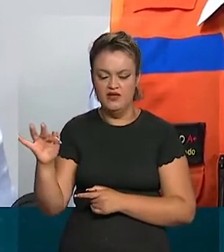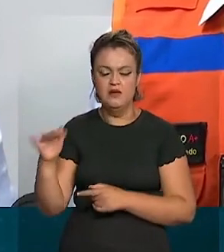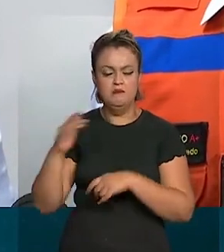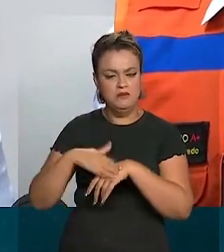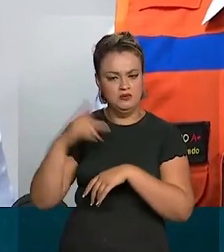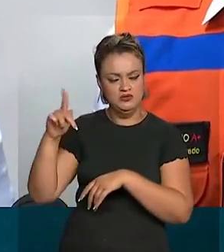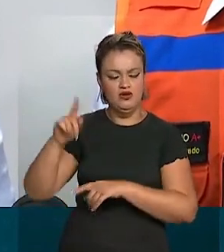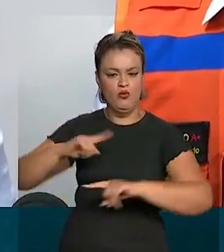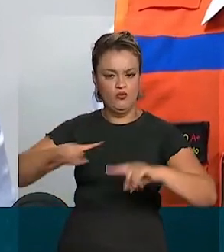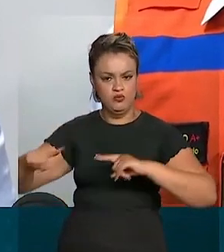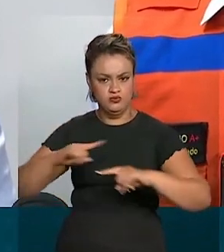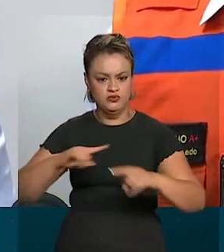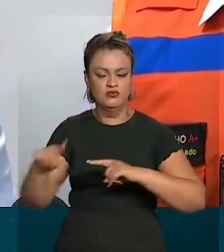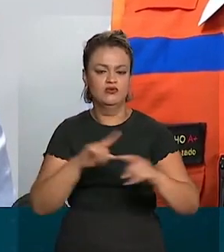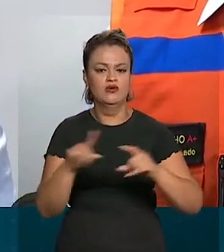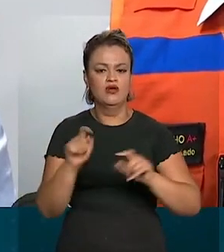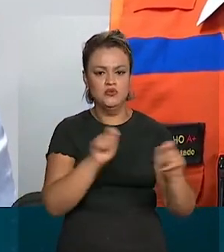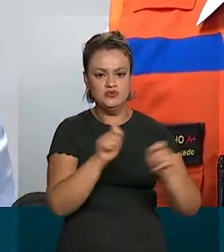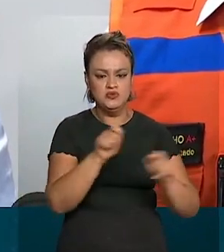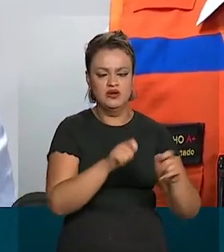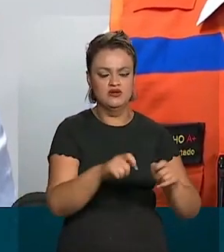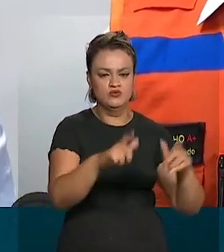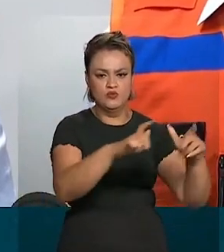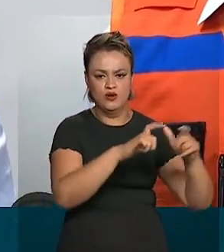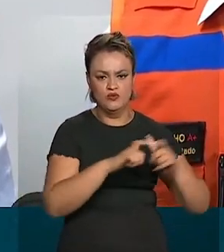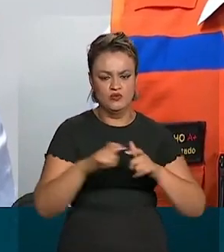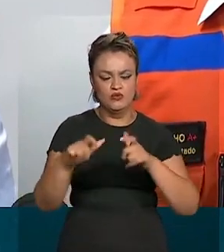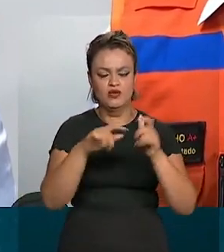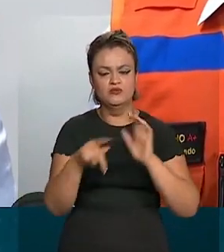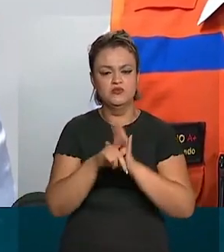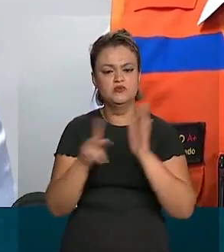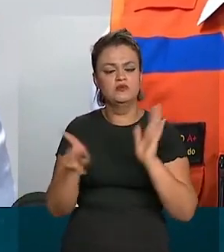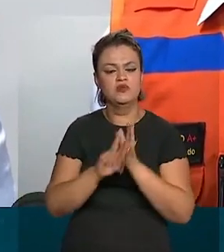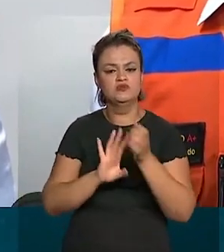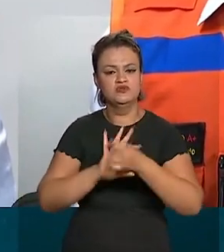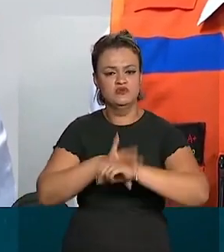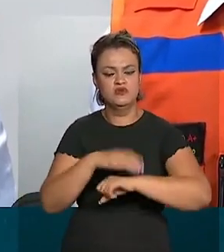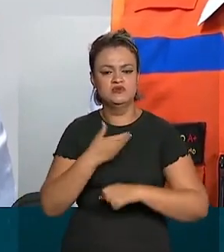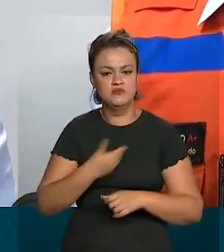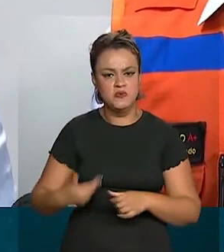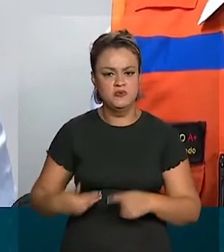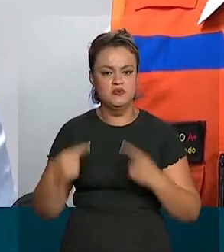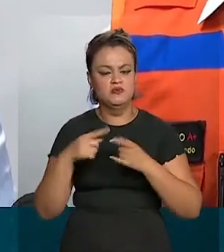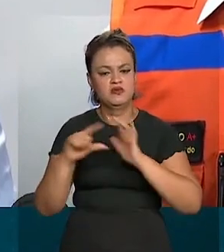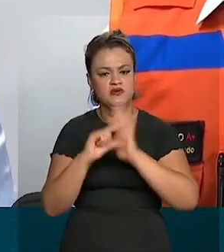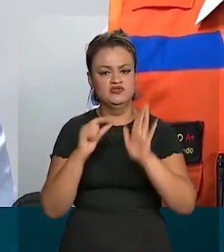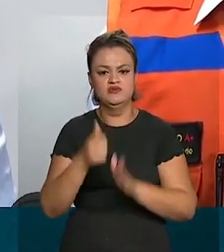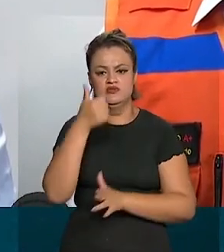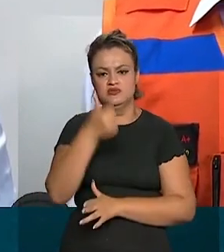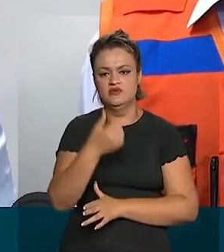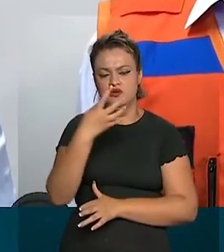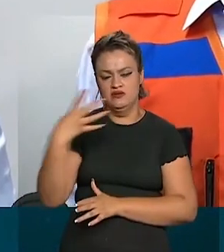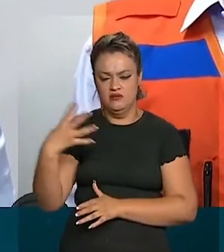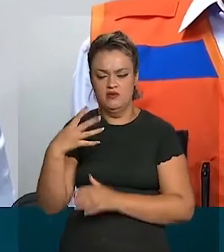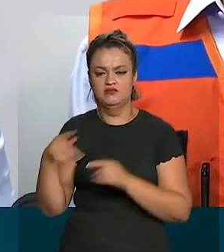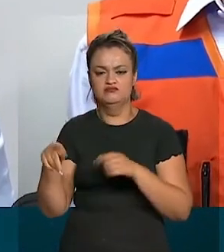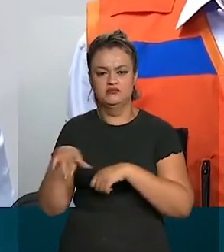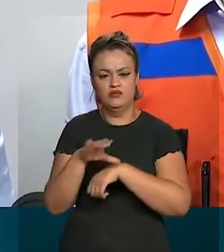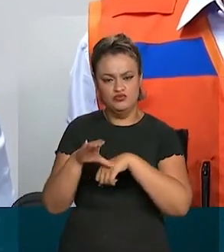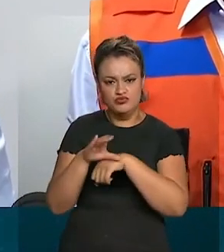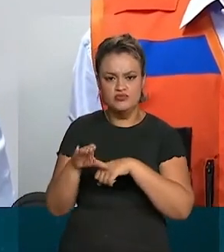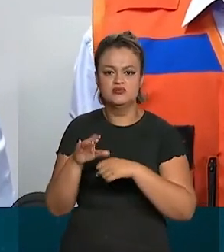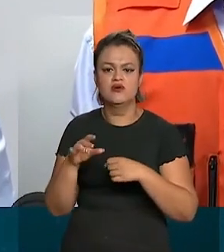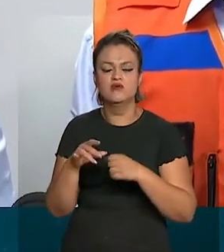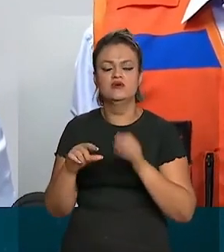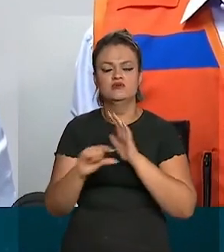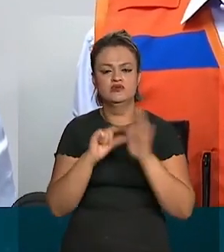o controle operacional de todos os órgãos distritais de segurança pública previsto no artigo 144 da Constituição